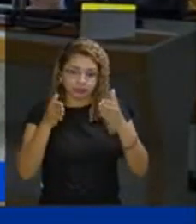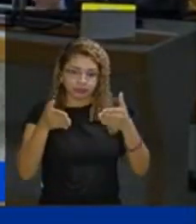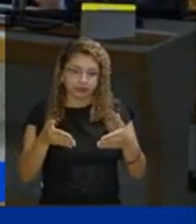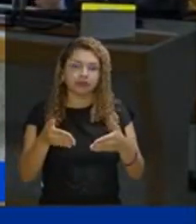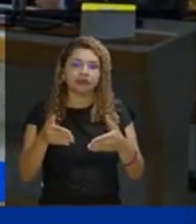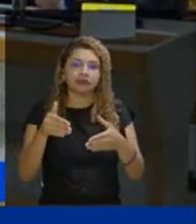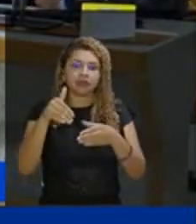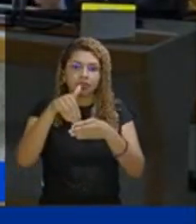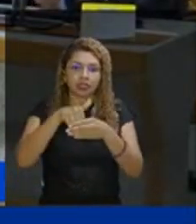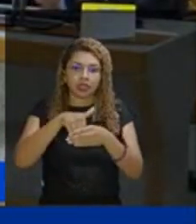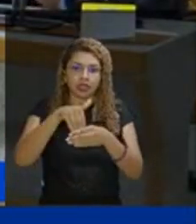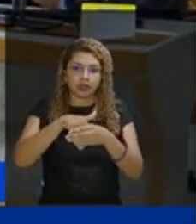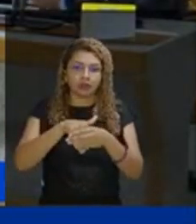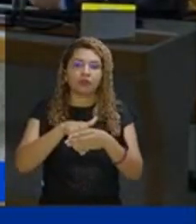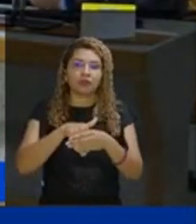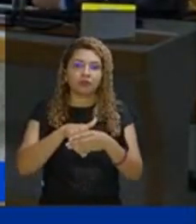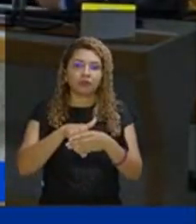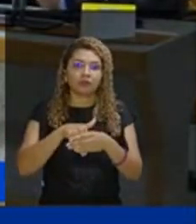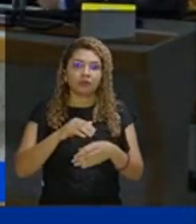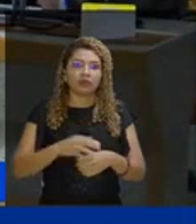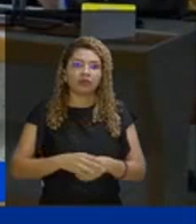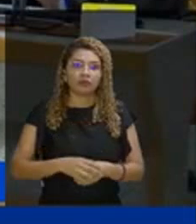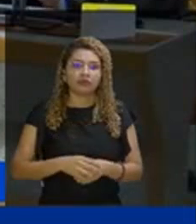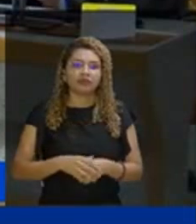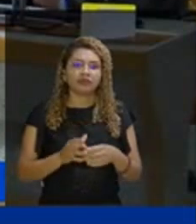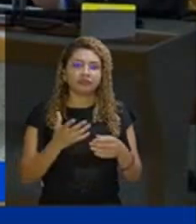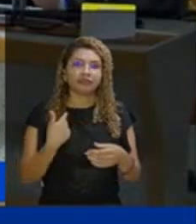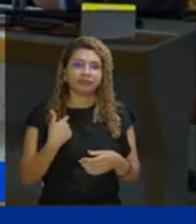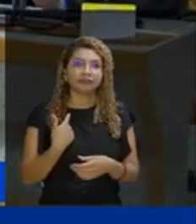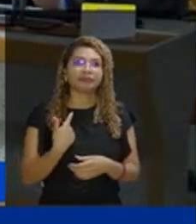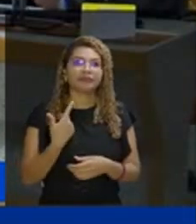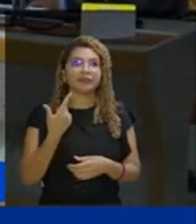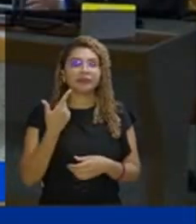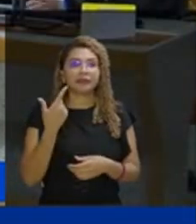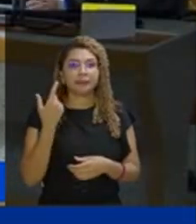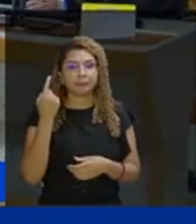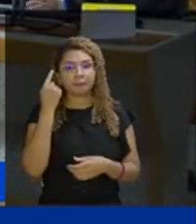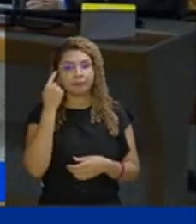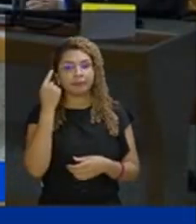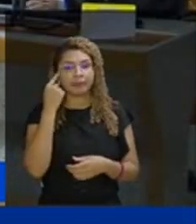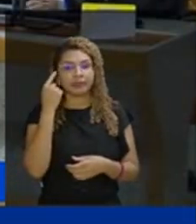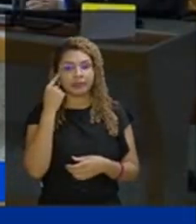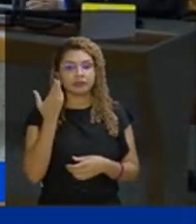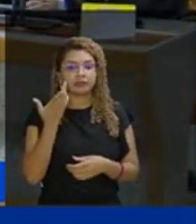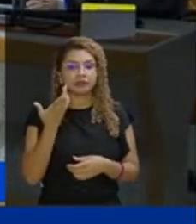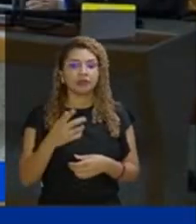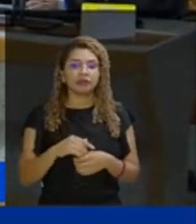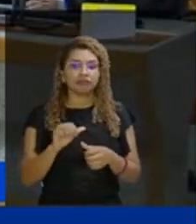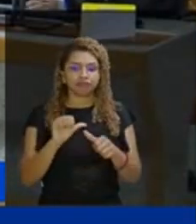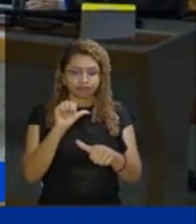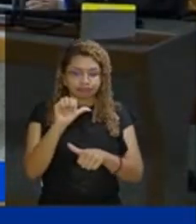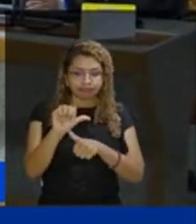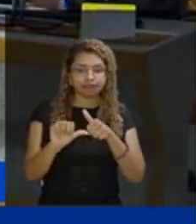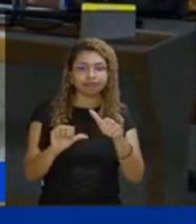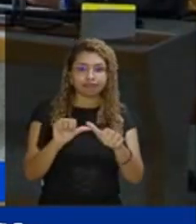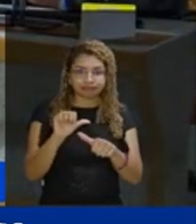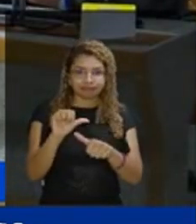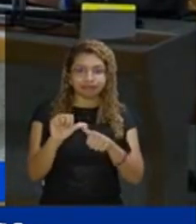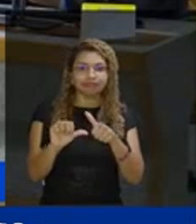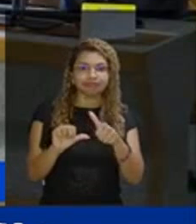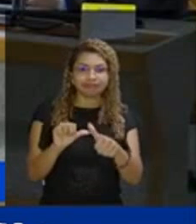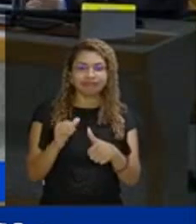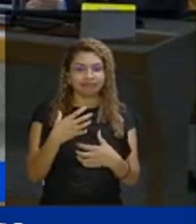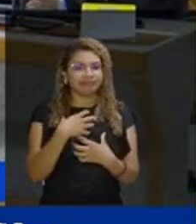Eleitoral, e passamos por esta situação da transição do mandato. E